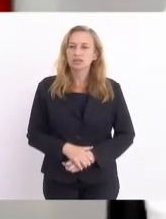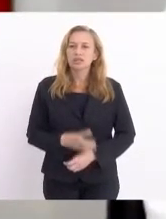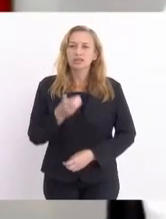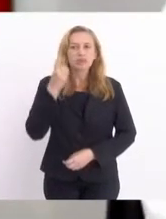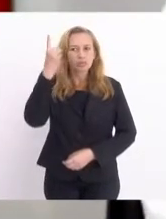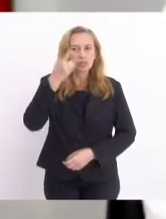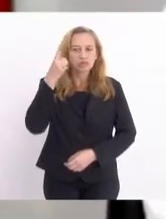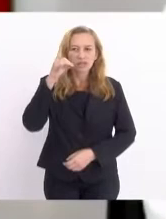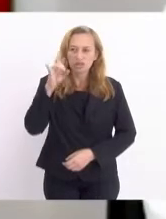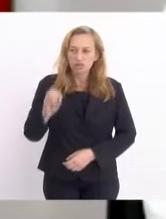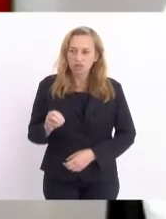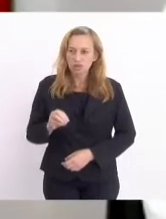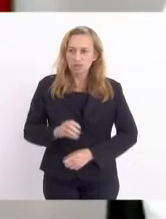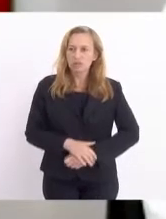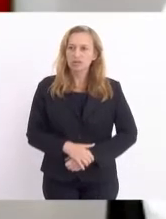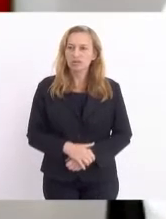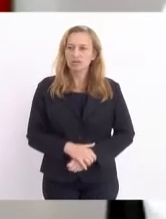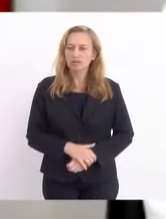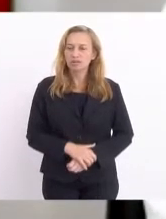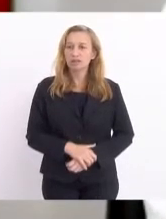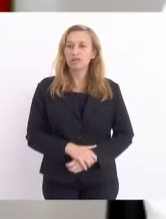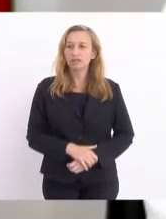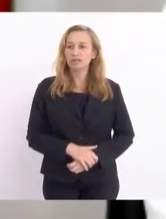deputado Dionísio Lins,